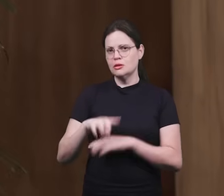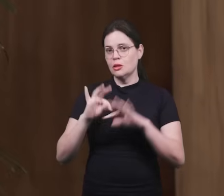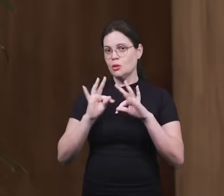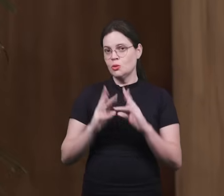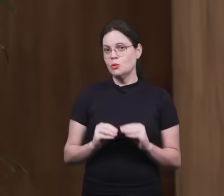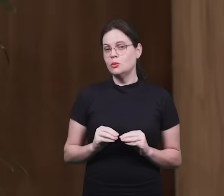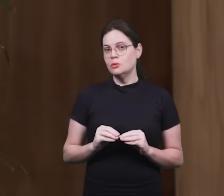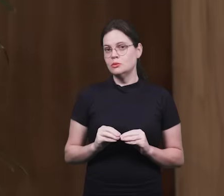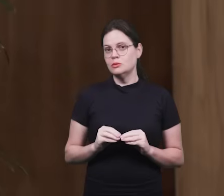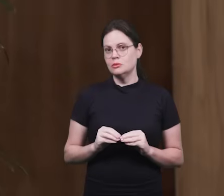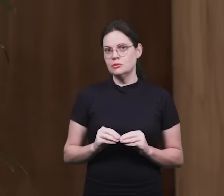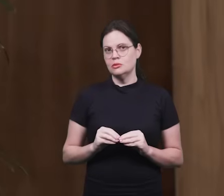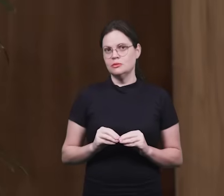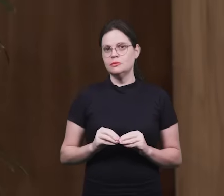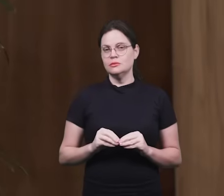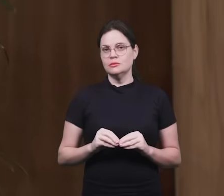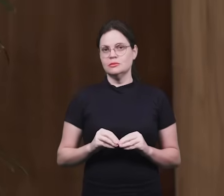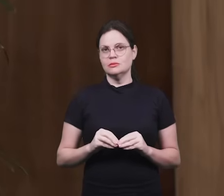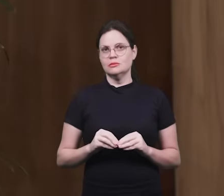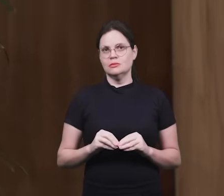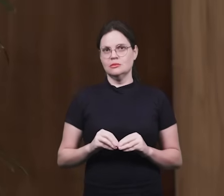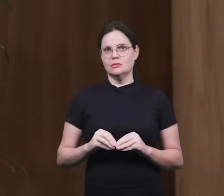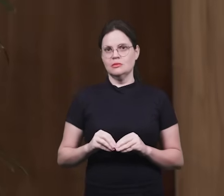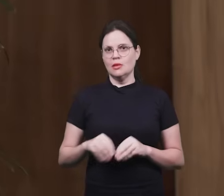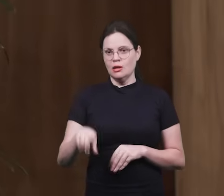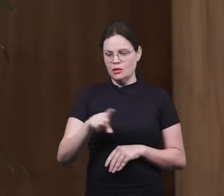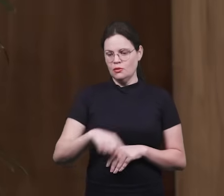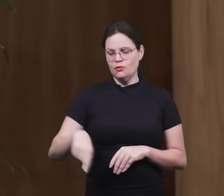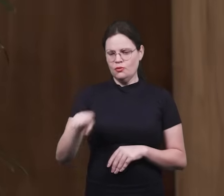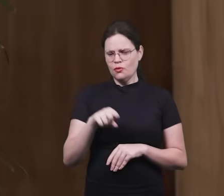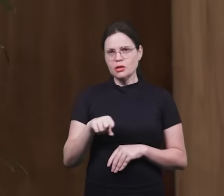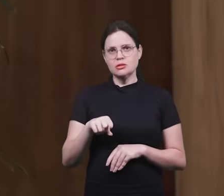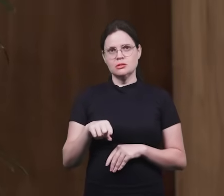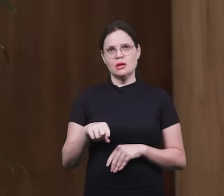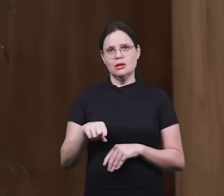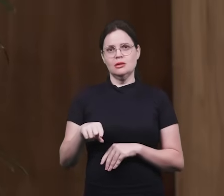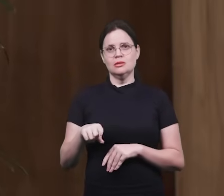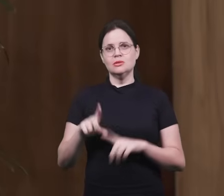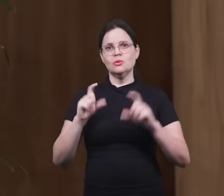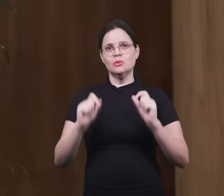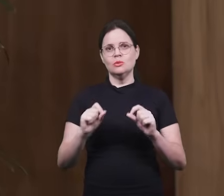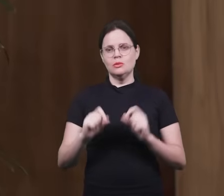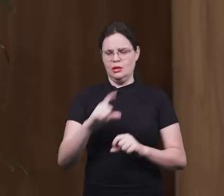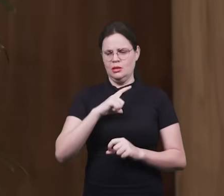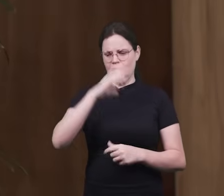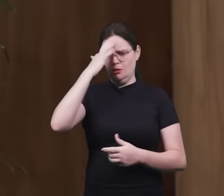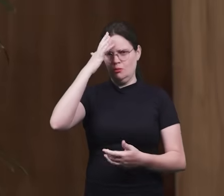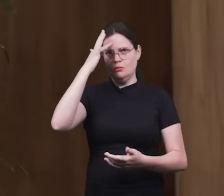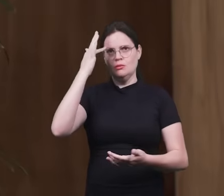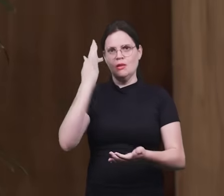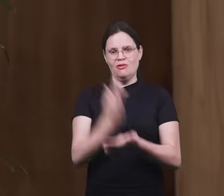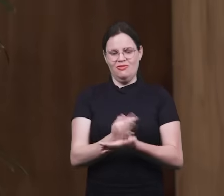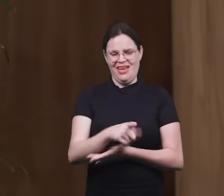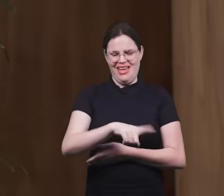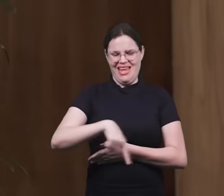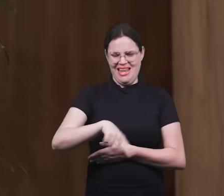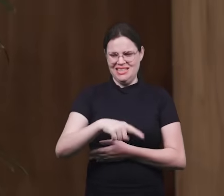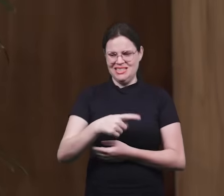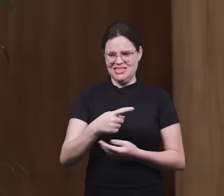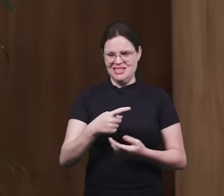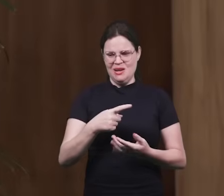esse modo de servir a Deus, com essa profissão de fé, vamos dizer assim. né, uma profissão de fé que agora estava